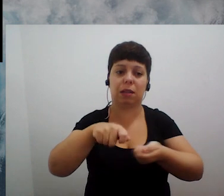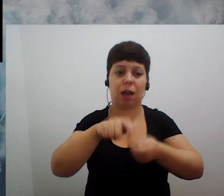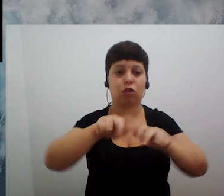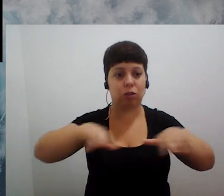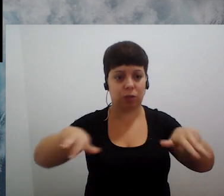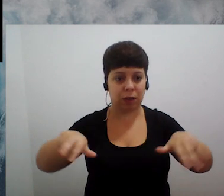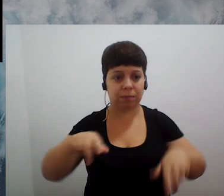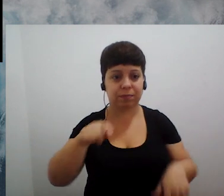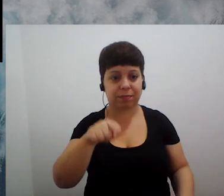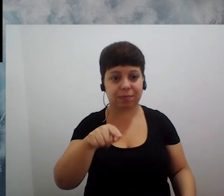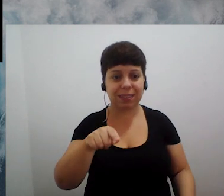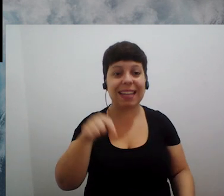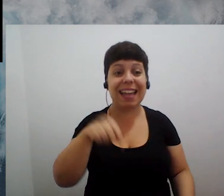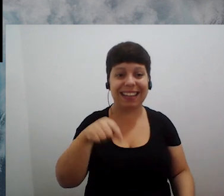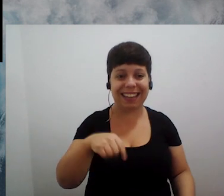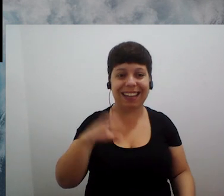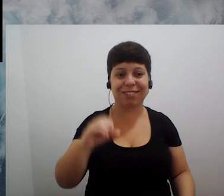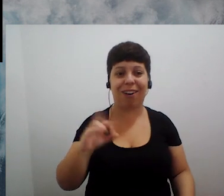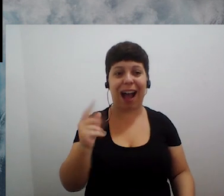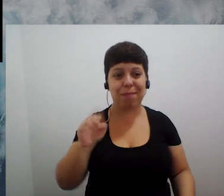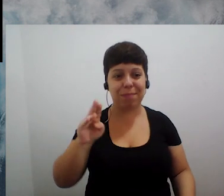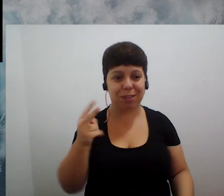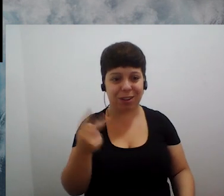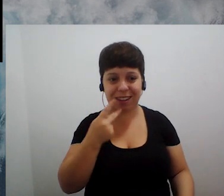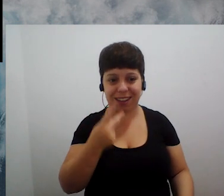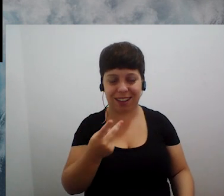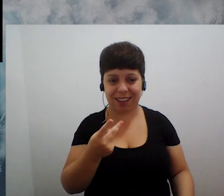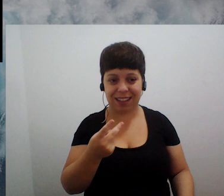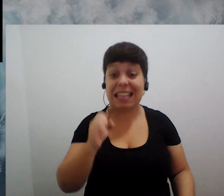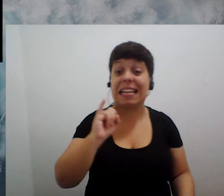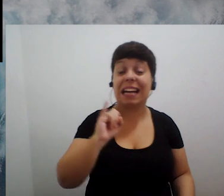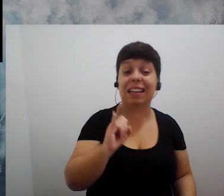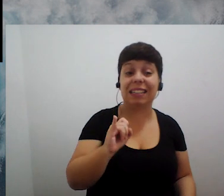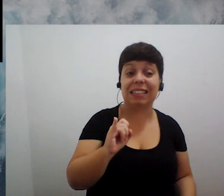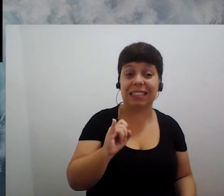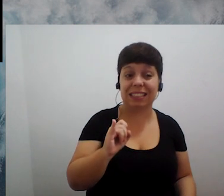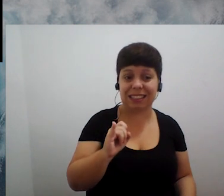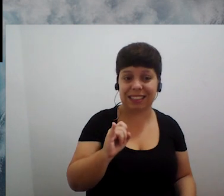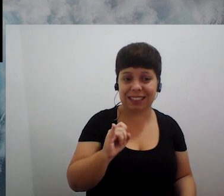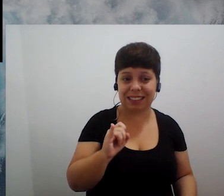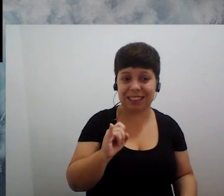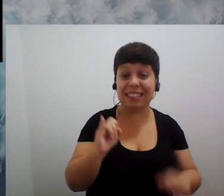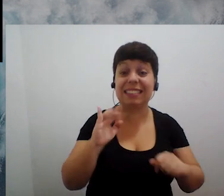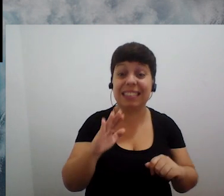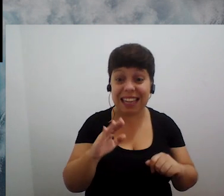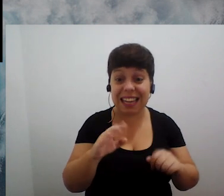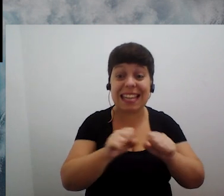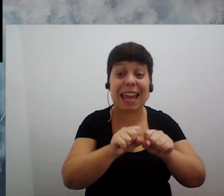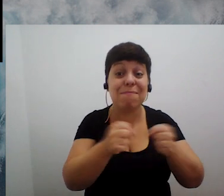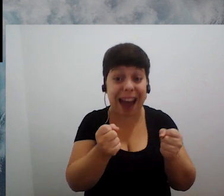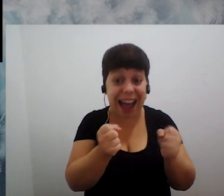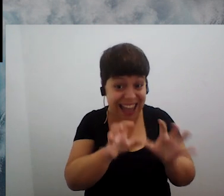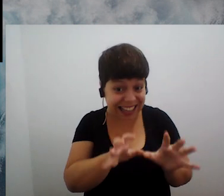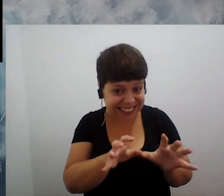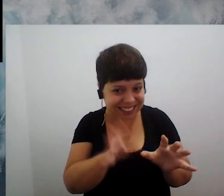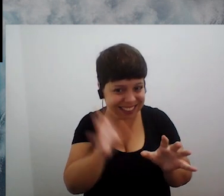é orgânico, isso tudo é diverso. E como falam aqui na Coab 2, se quebrada é assim,